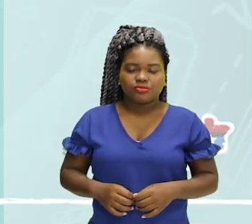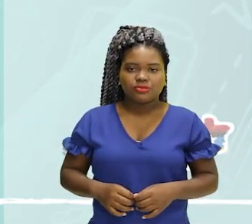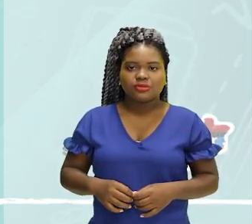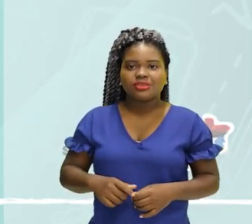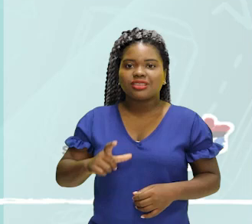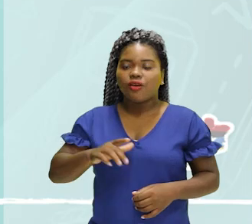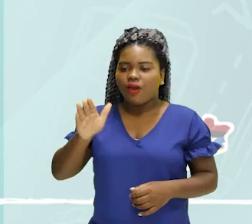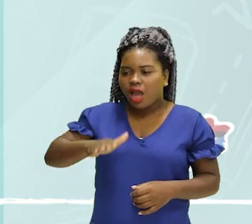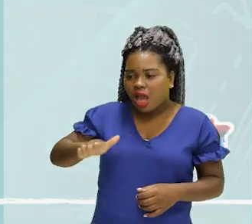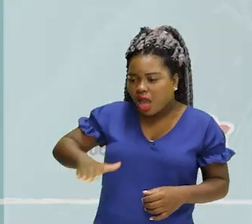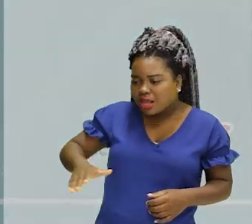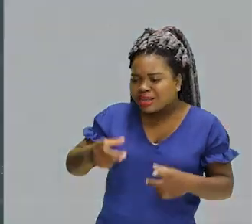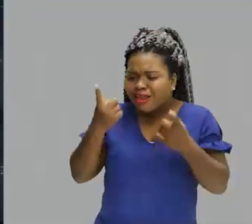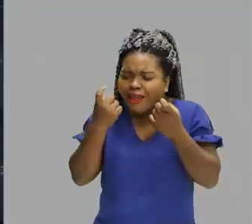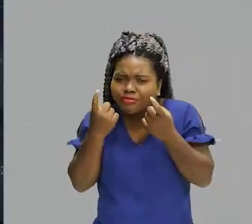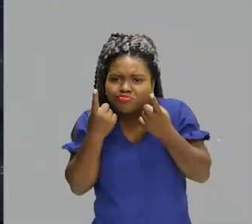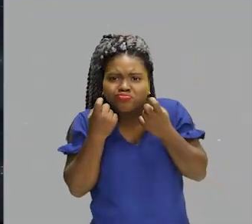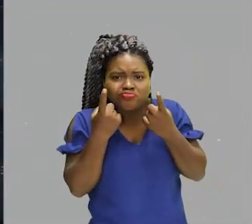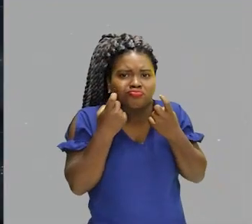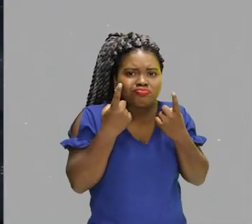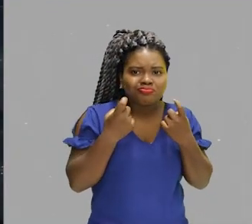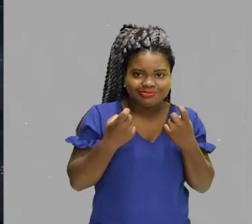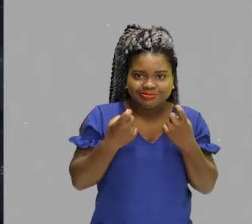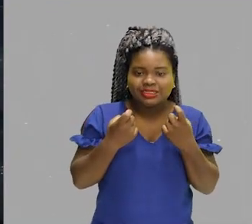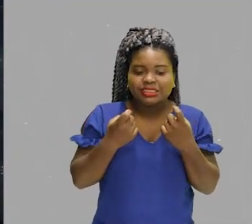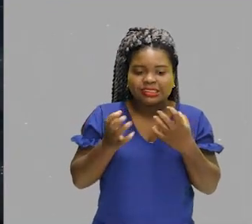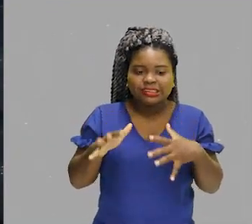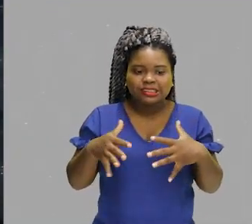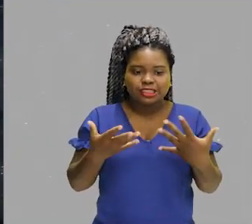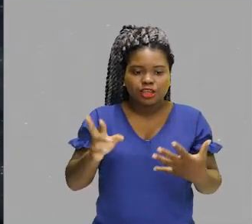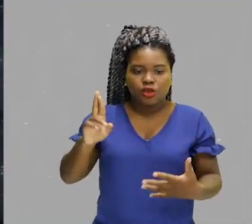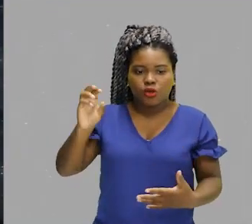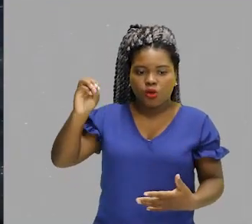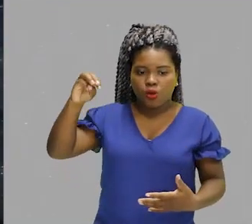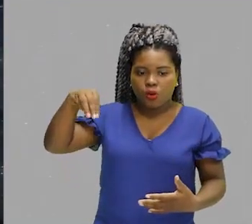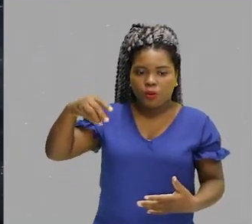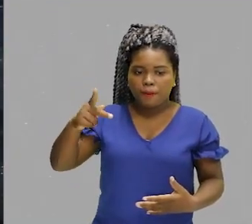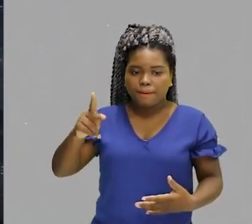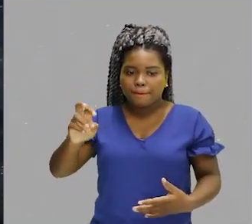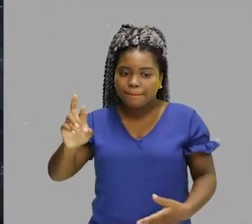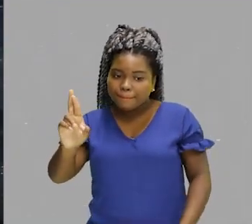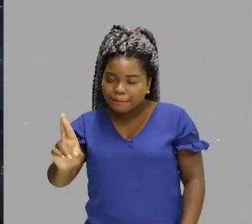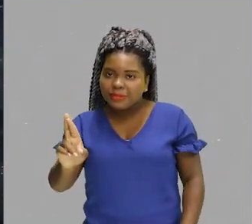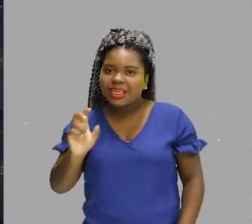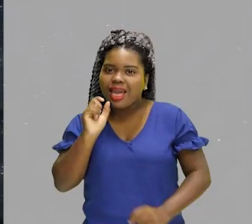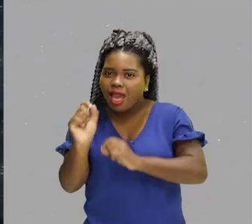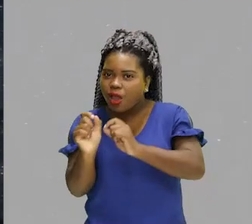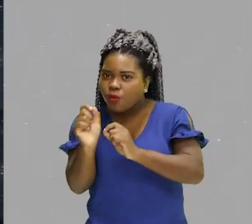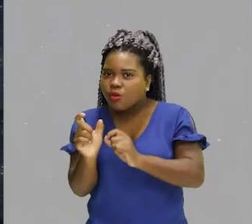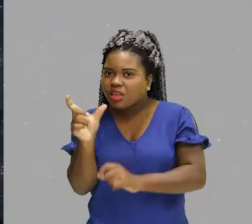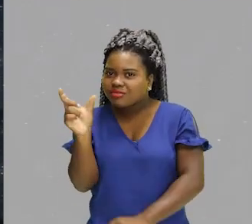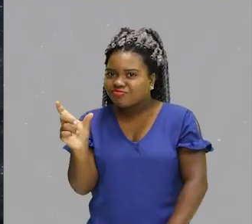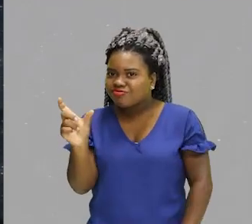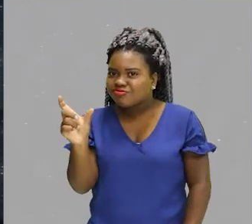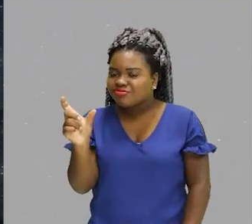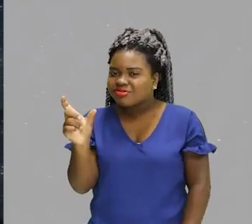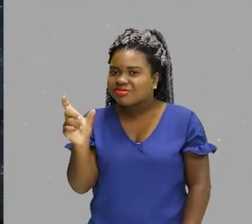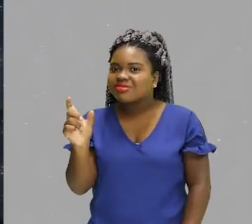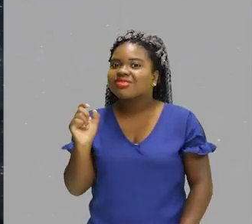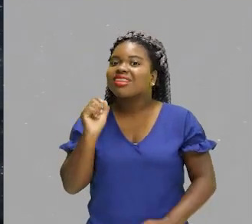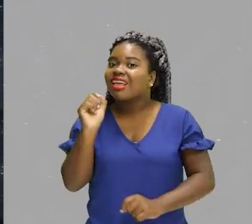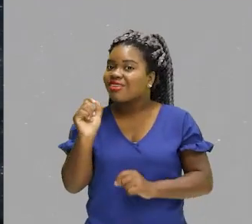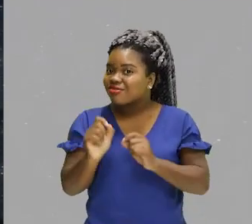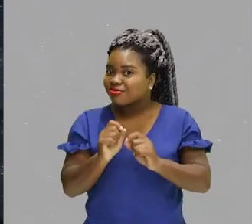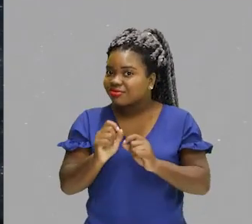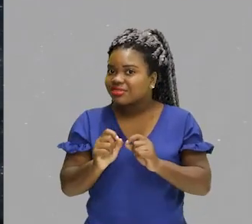criança desatou a chorar. Então, romper a llorar é uma locução verbal na qual o primeiro dos